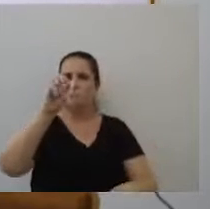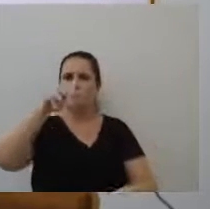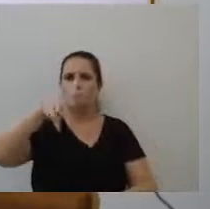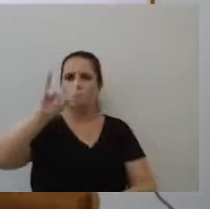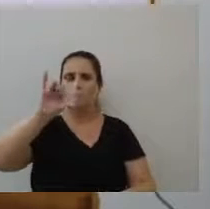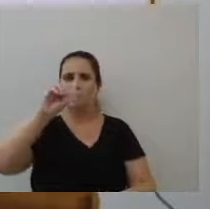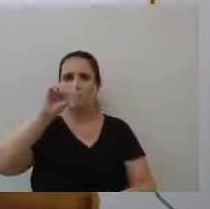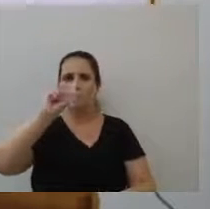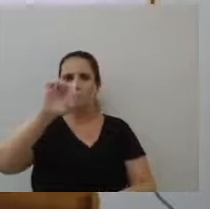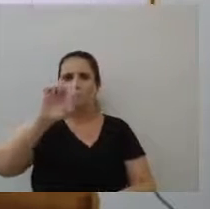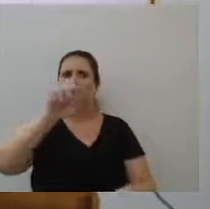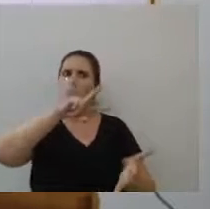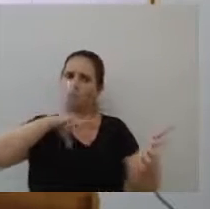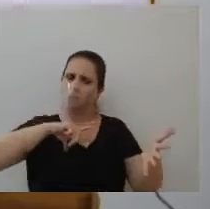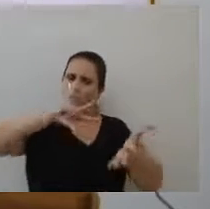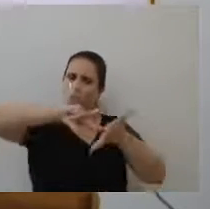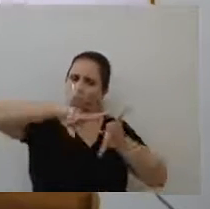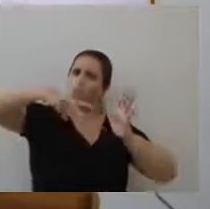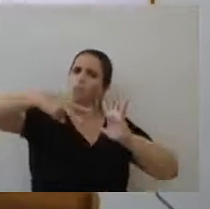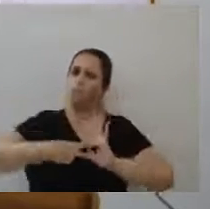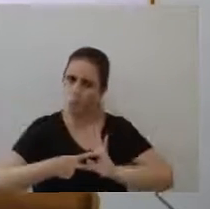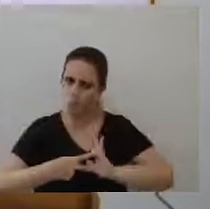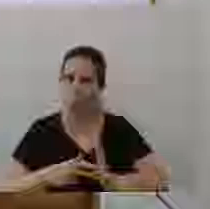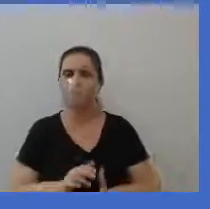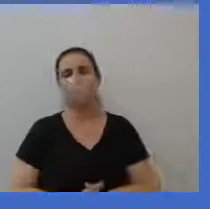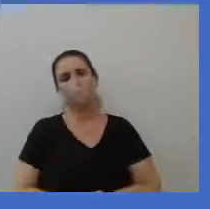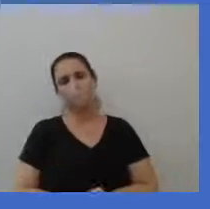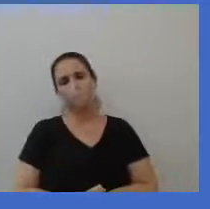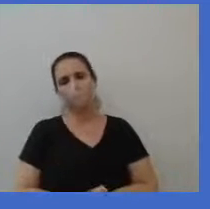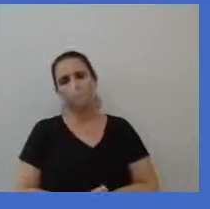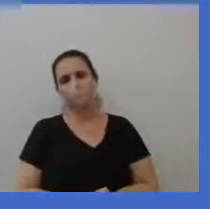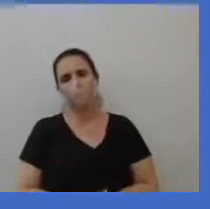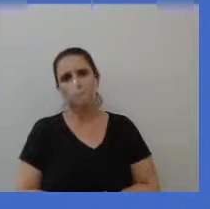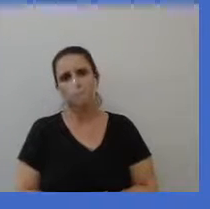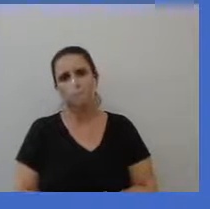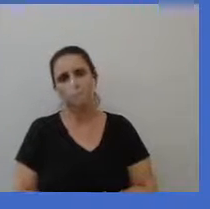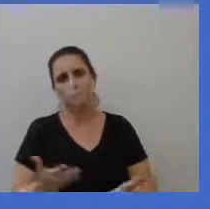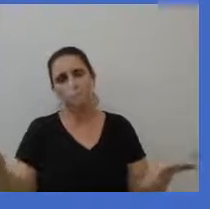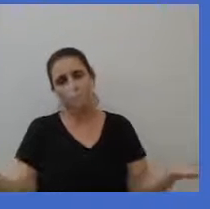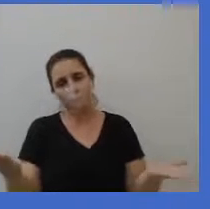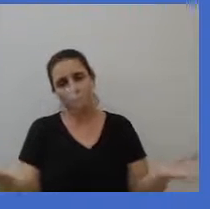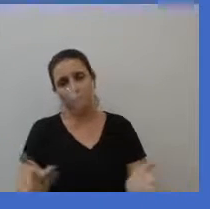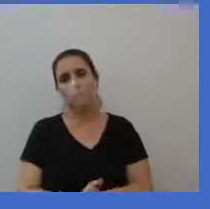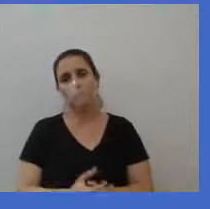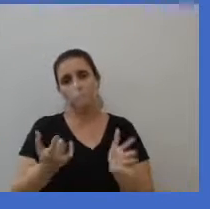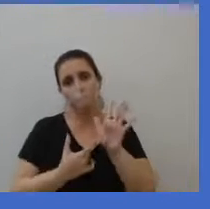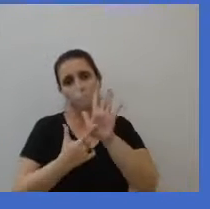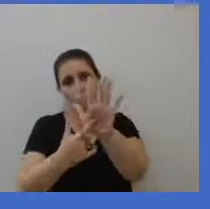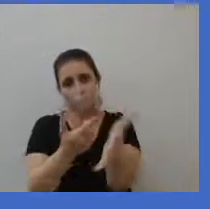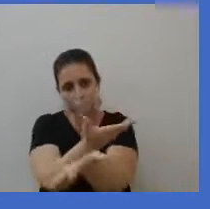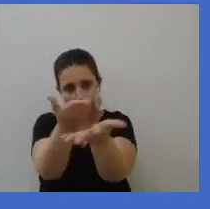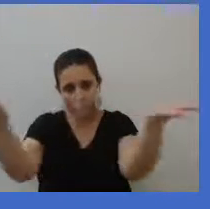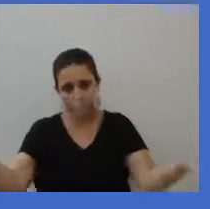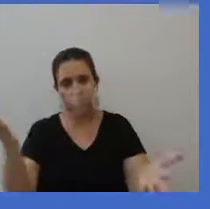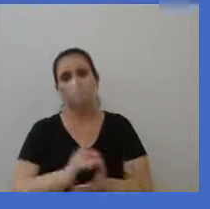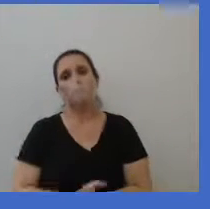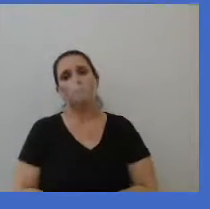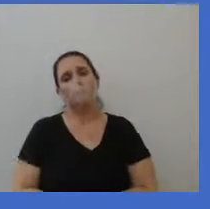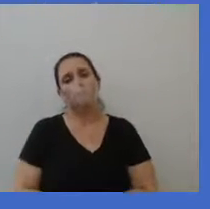2014, o IPAM, em colaboração com o Amazon e o Instituto Socioambiental, publicou uma nota